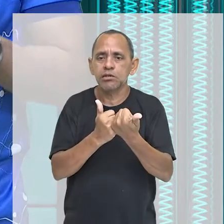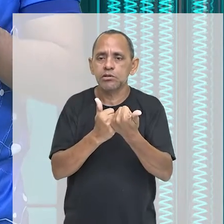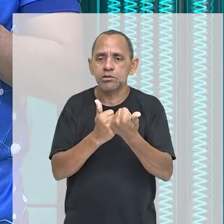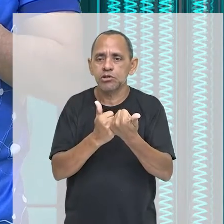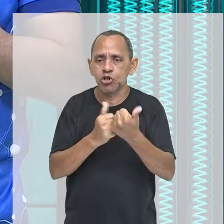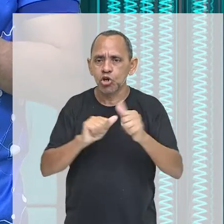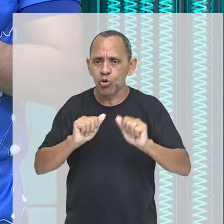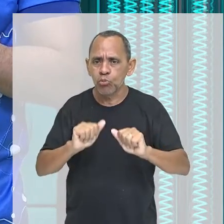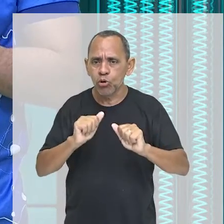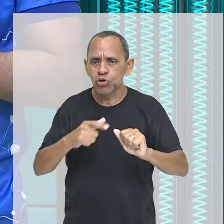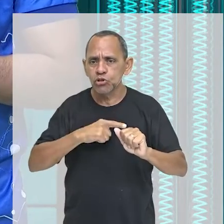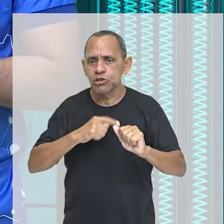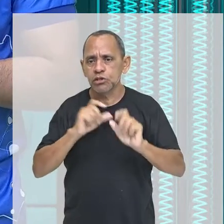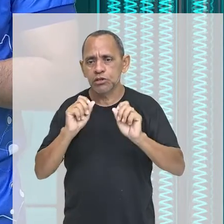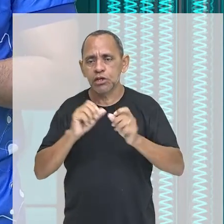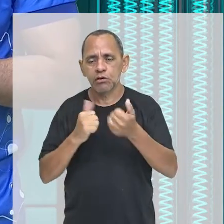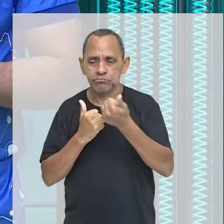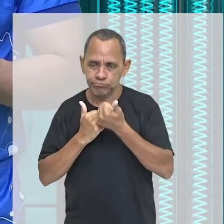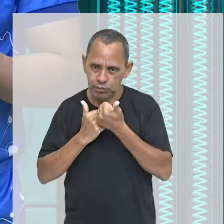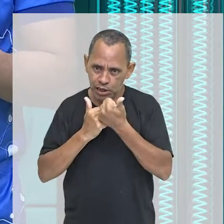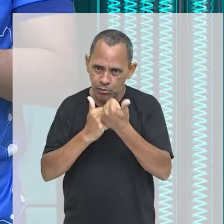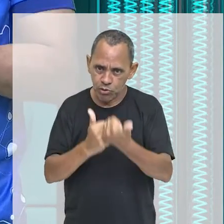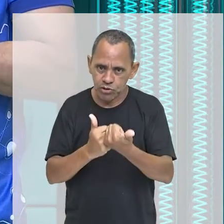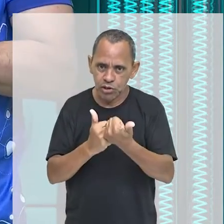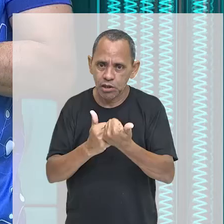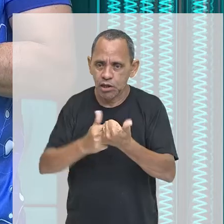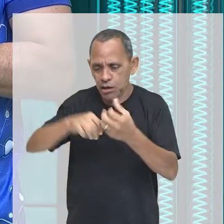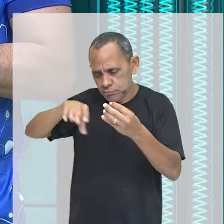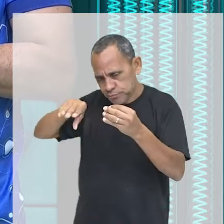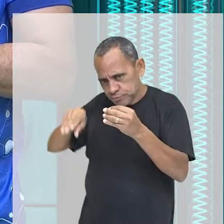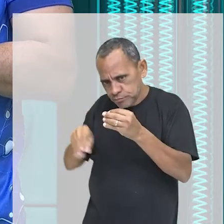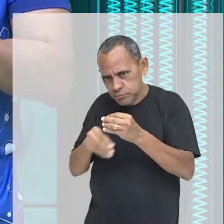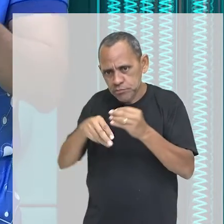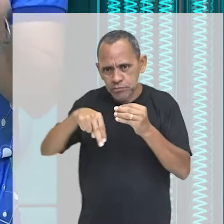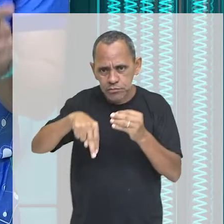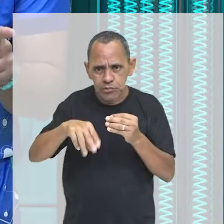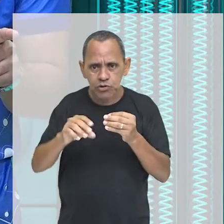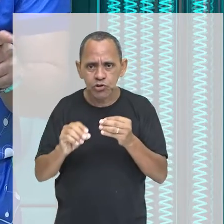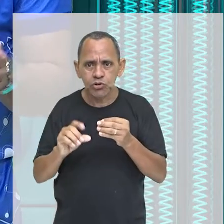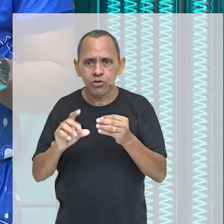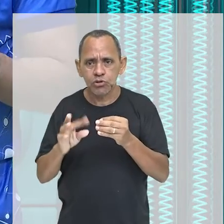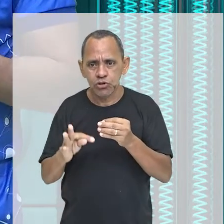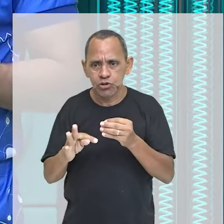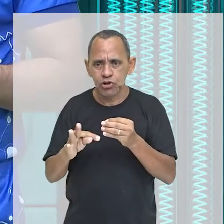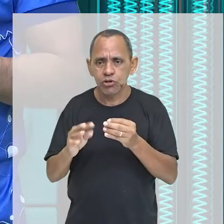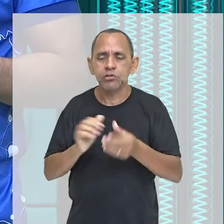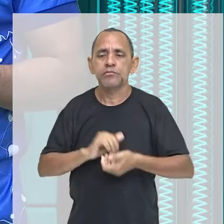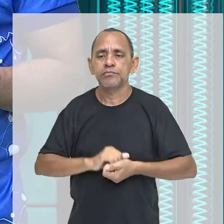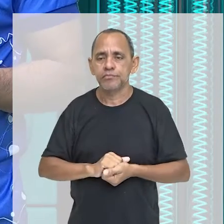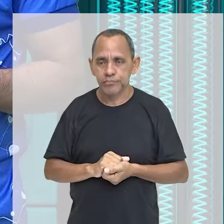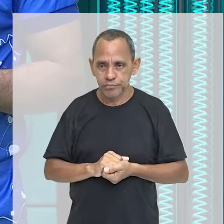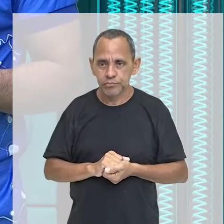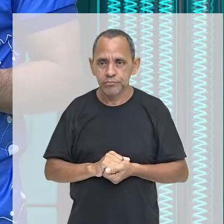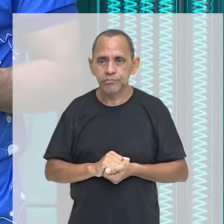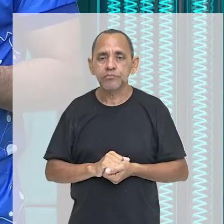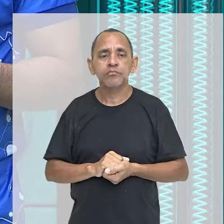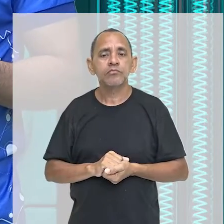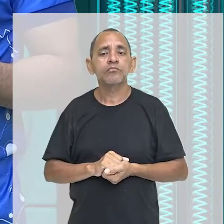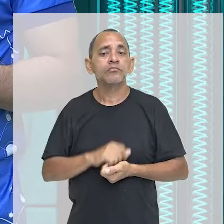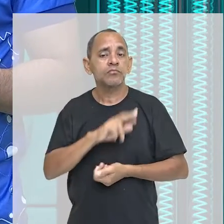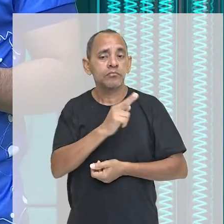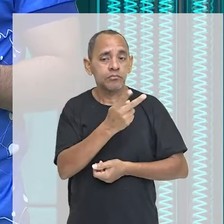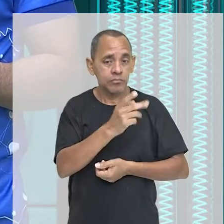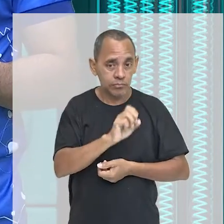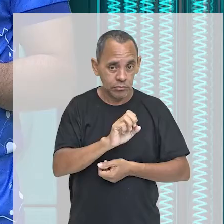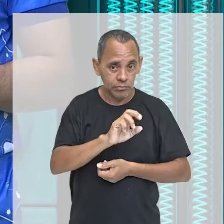então, esse verbo auxiliar, né, recebendo o not. Mas, como have to é um verbo semimodal,